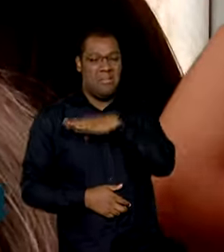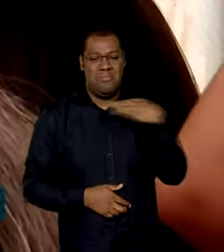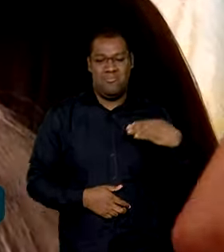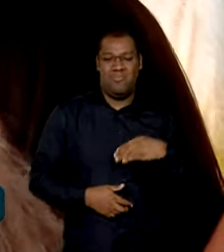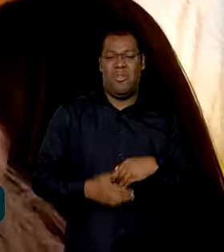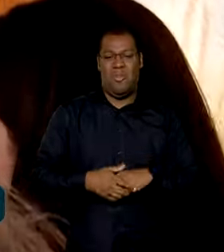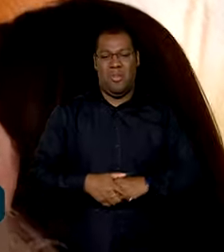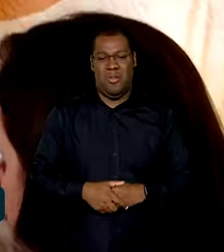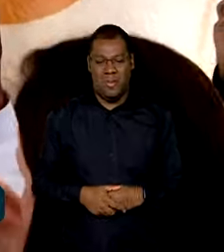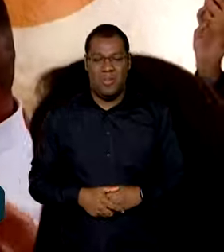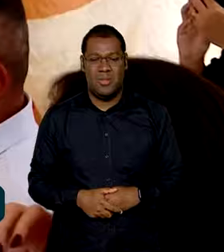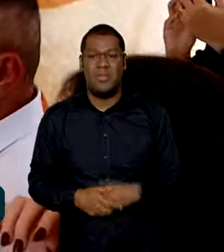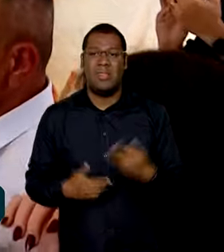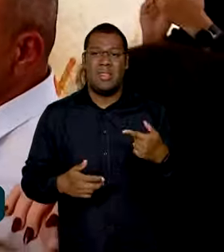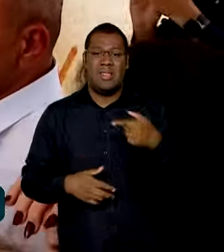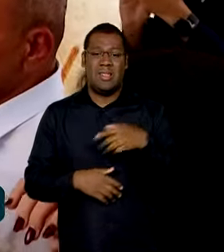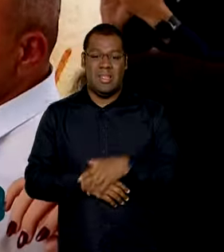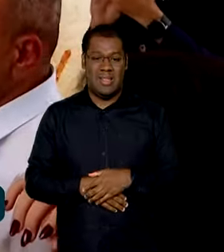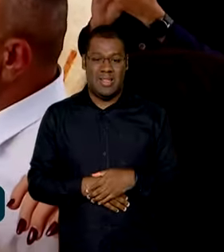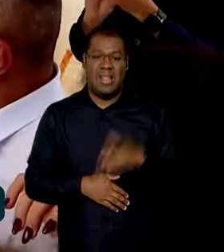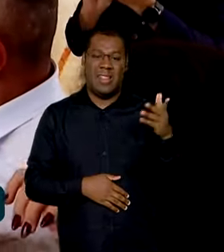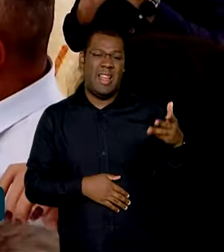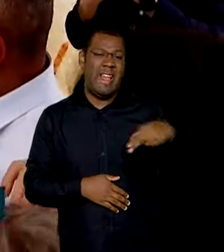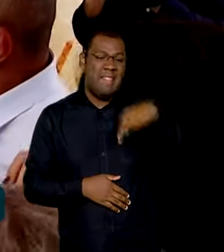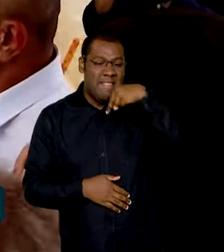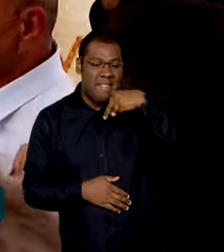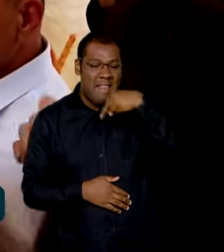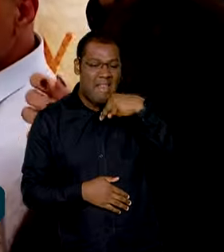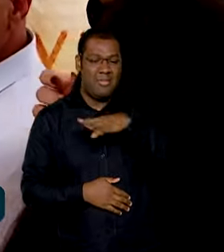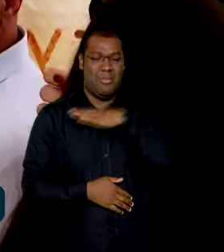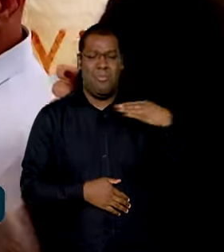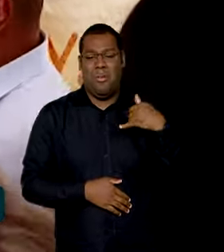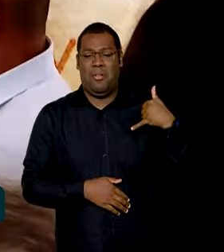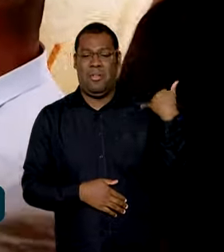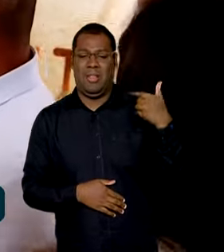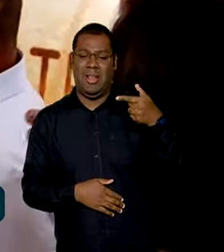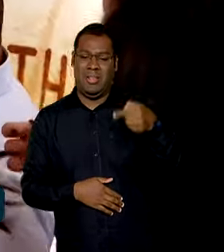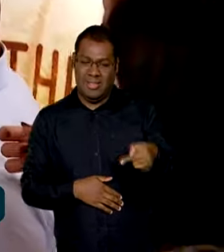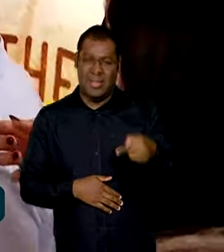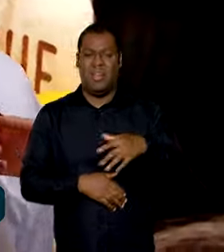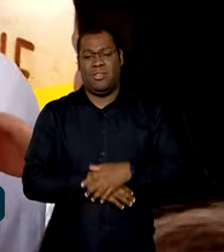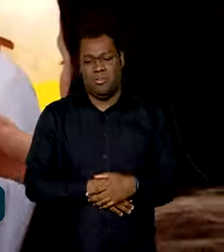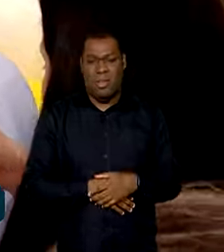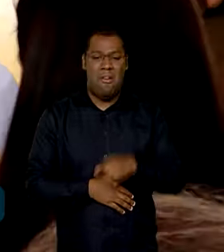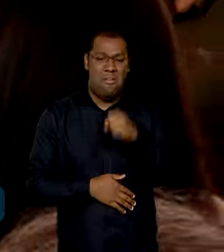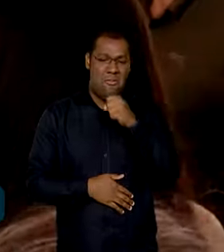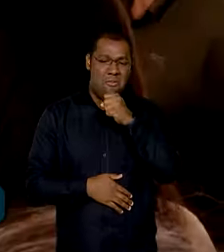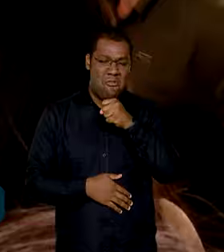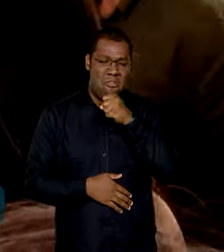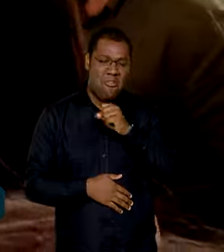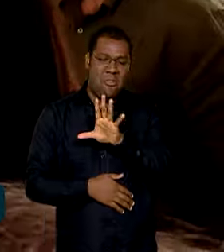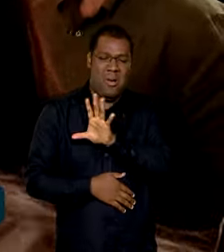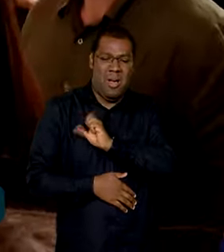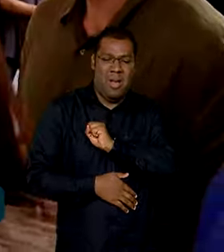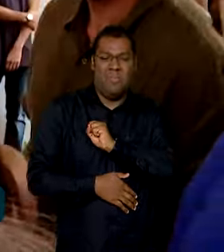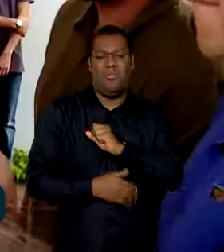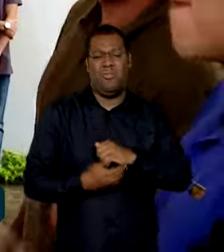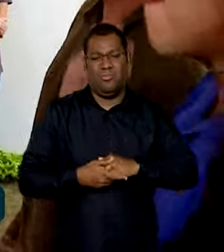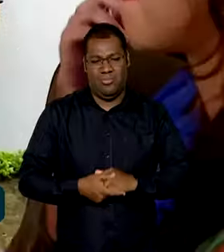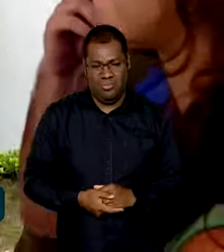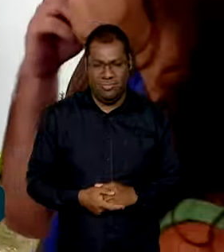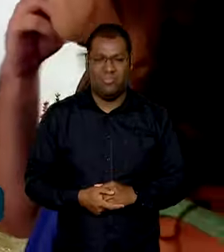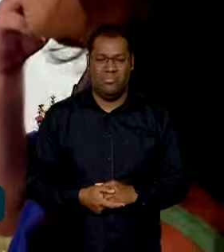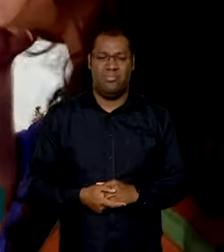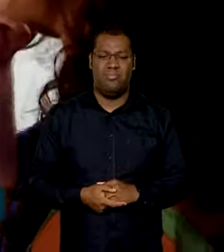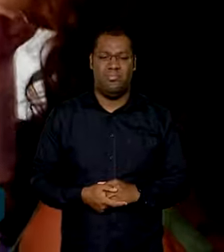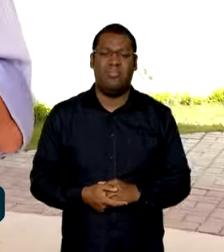Lula. Foram 7 anos de um grude, de um amor de avô com um netinho tão querido. E que morreu num momento que já era particularmente